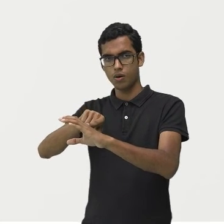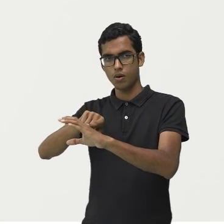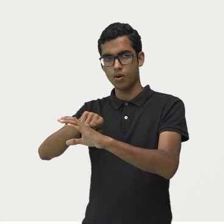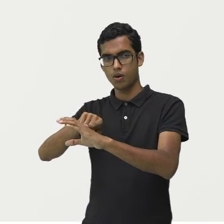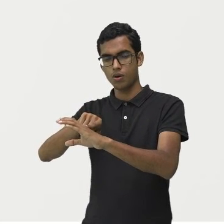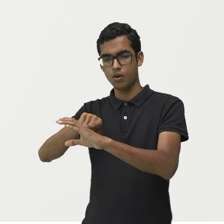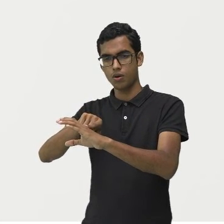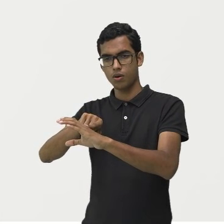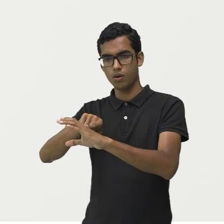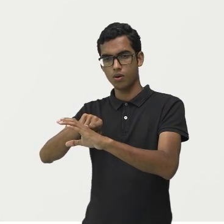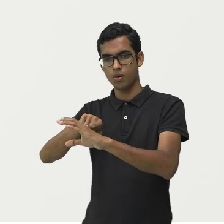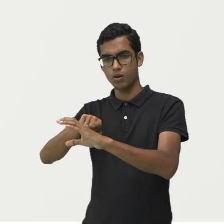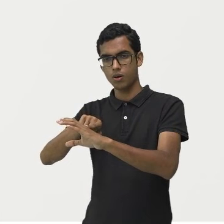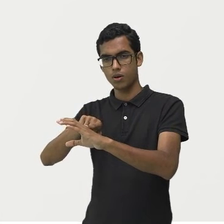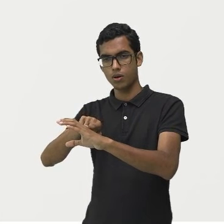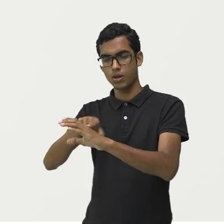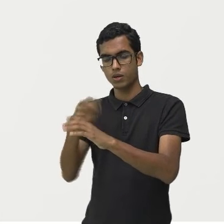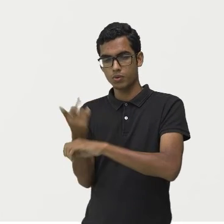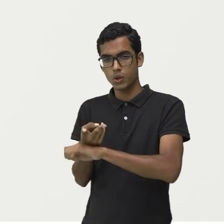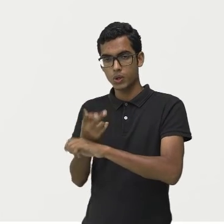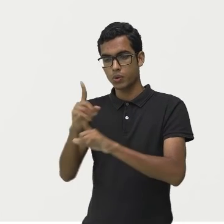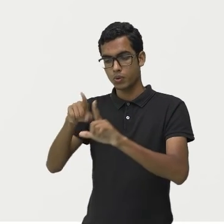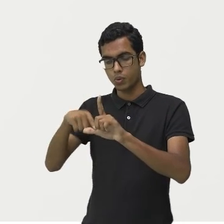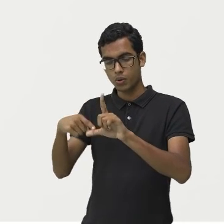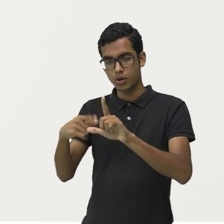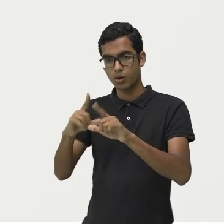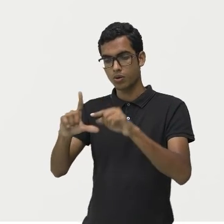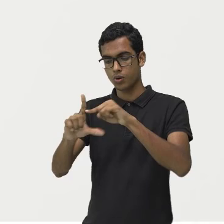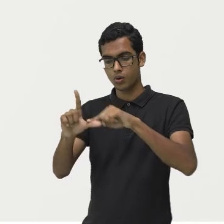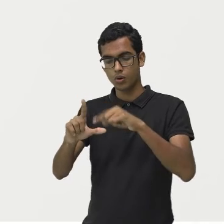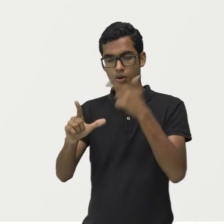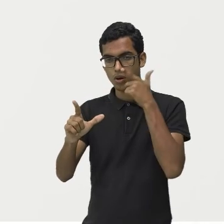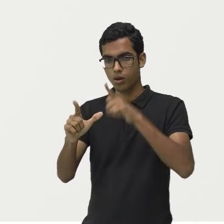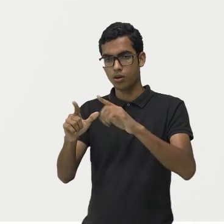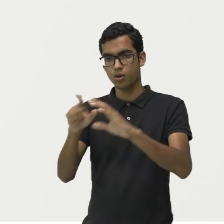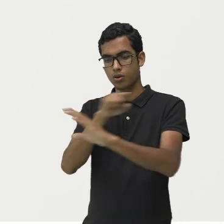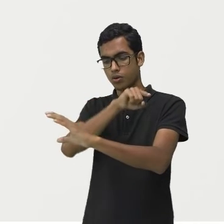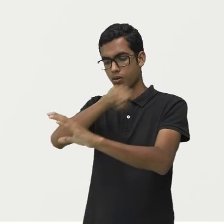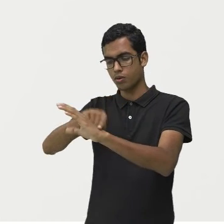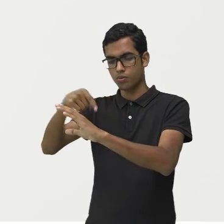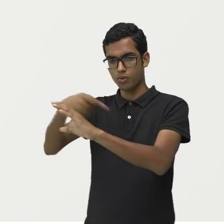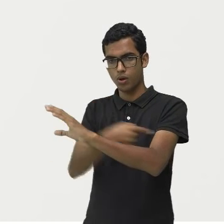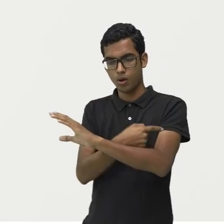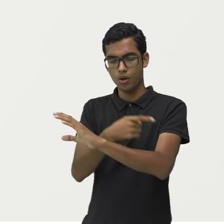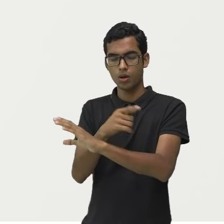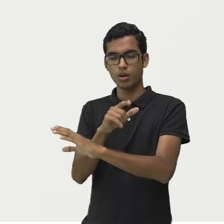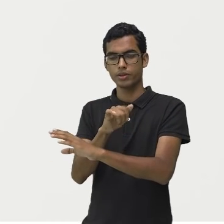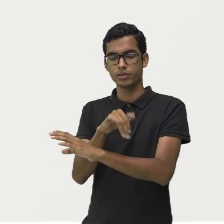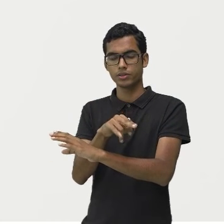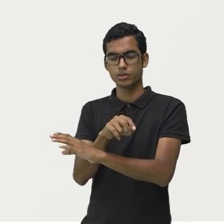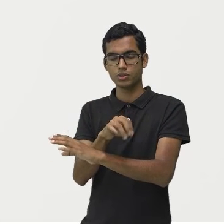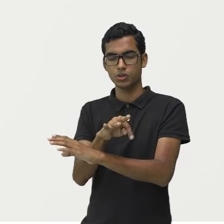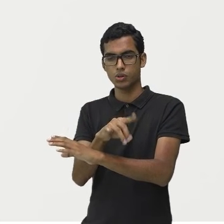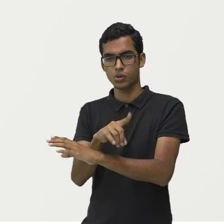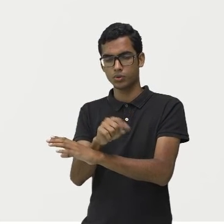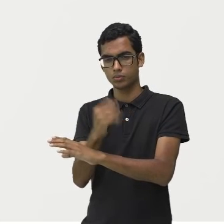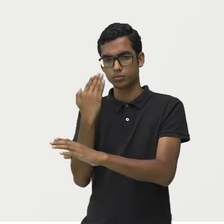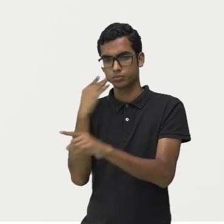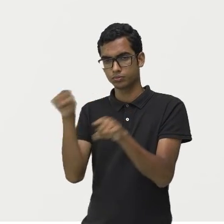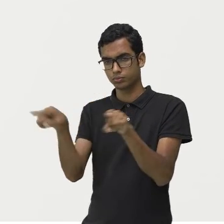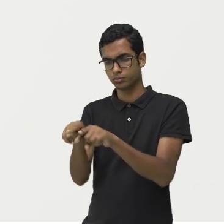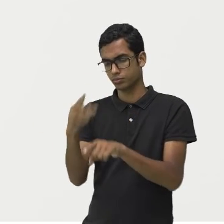ele determina um ângulo entre o eixo principal e ele, que a gente chama de ângulo de incidência. E aí, quando